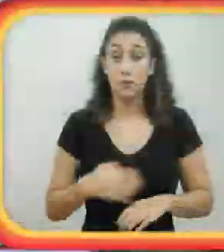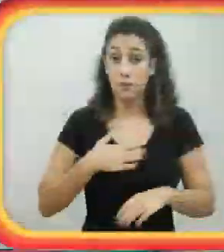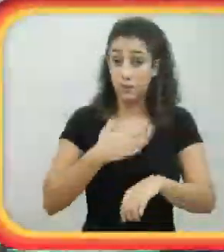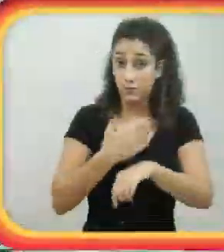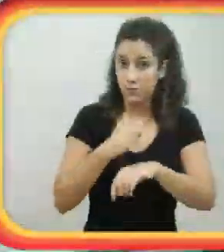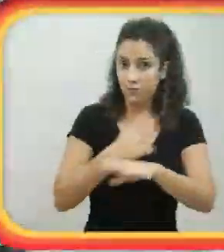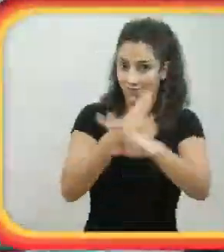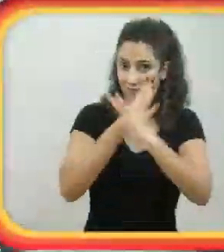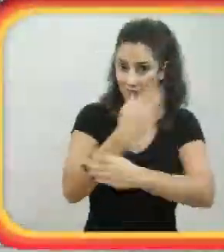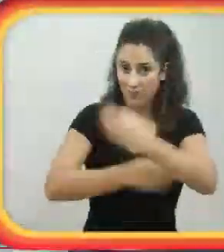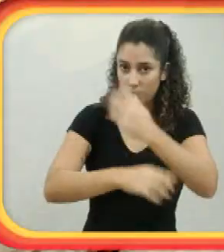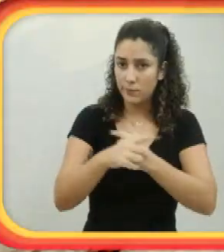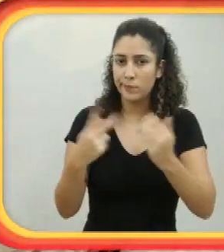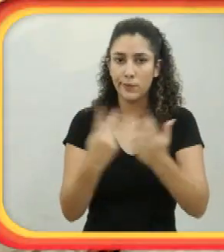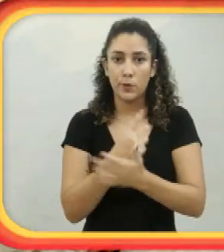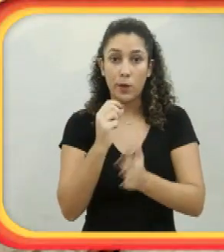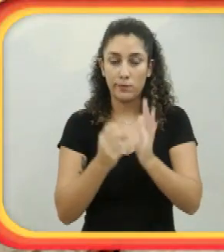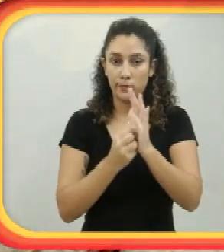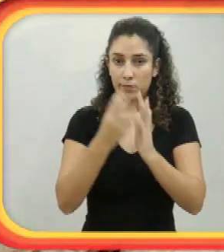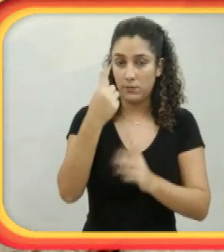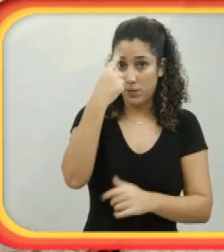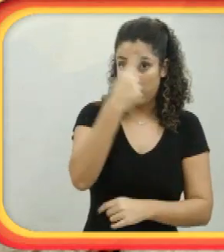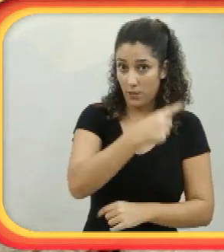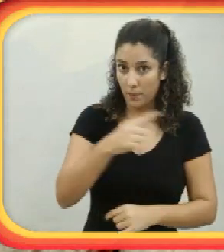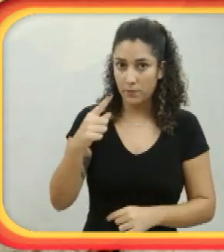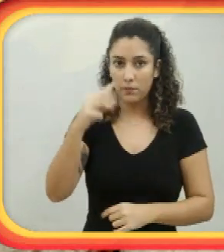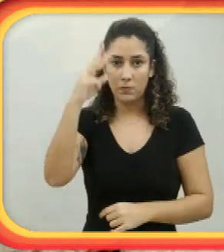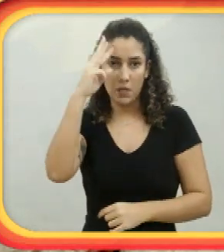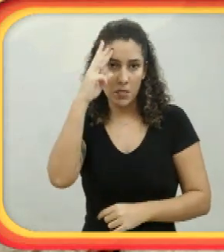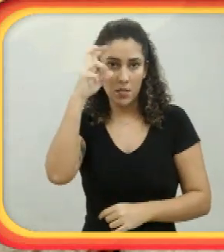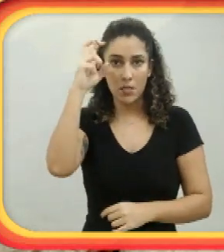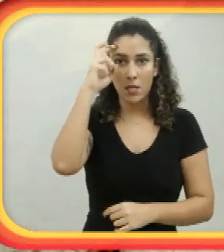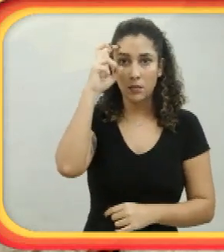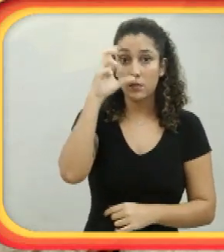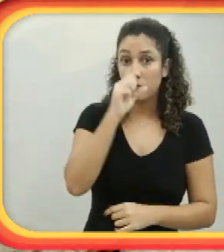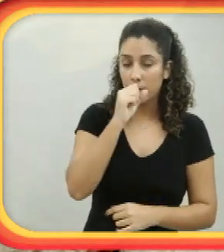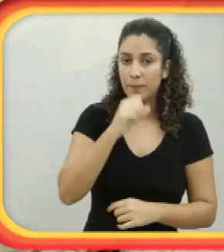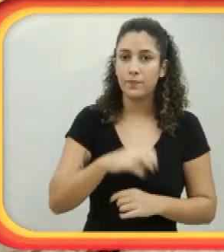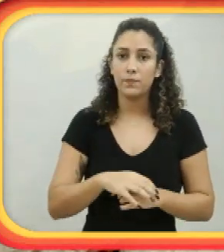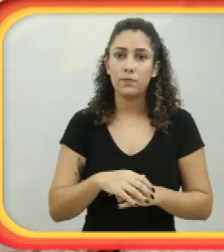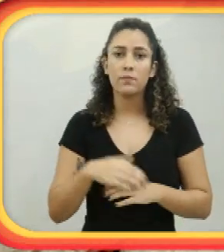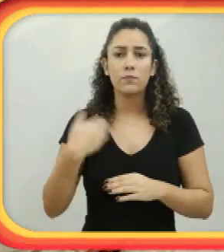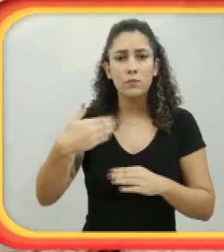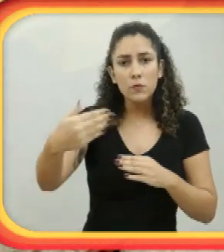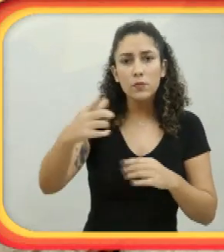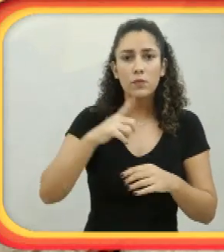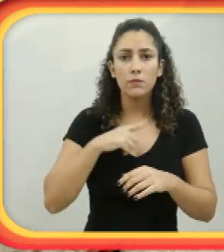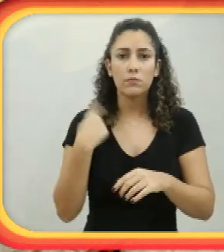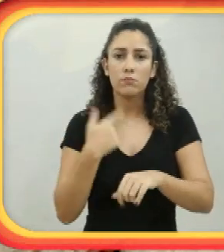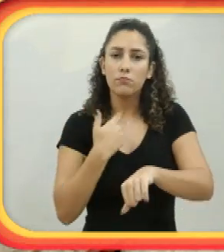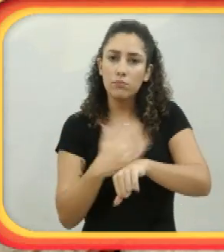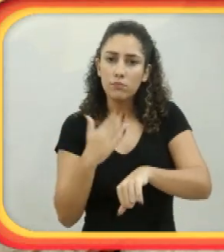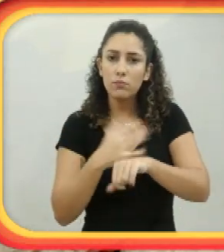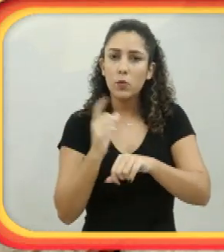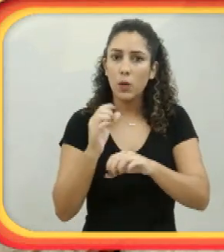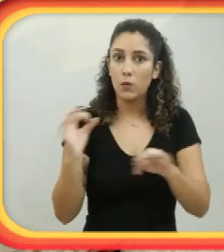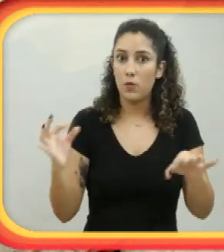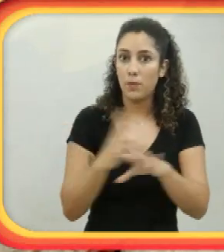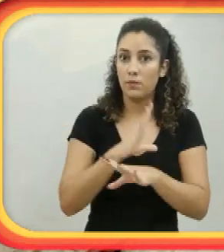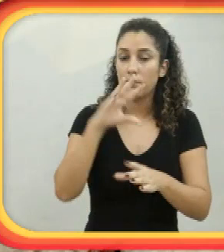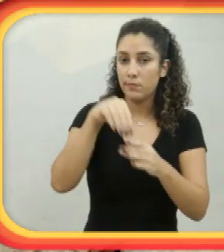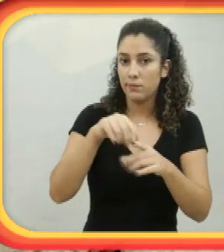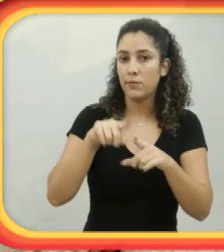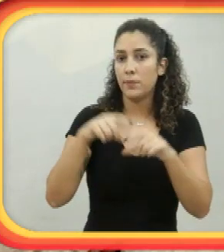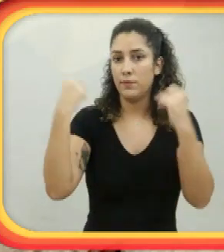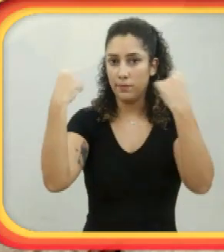Os meus treinos da paracanoagem acontecem 3 vezes por semana, às terças, quintas e sábados. E nos